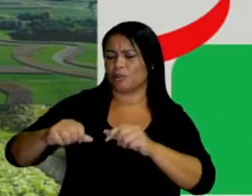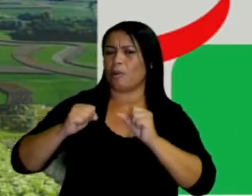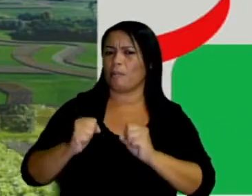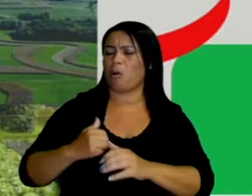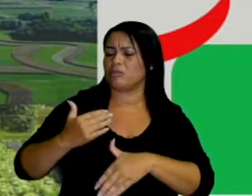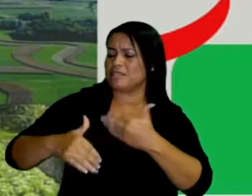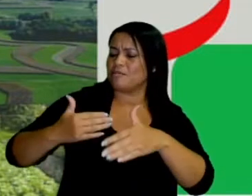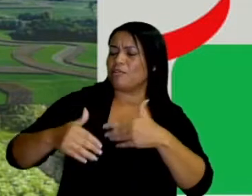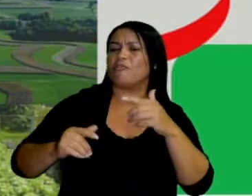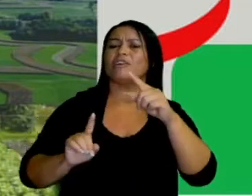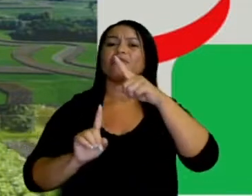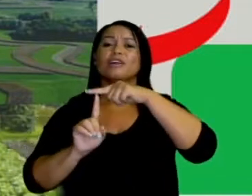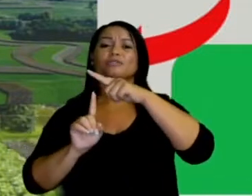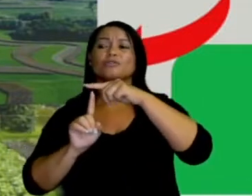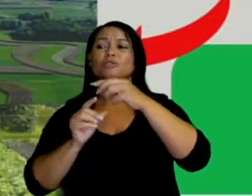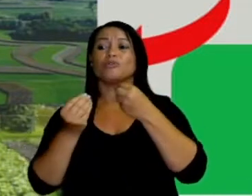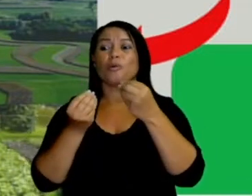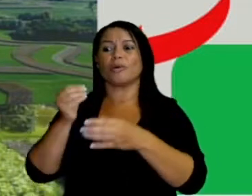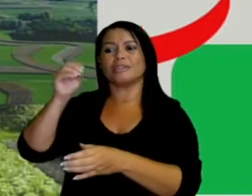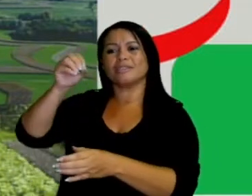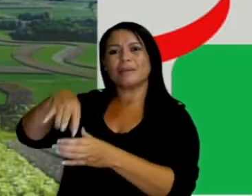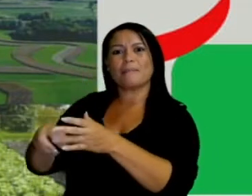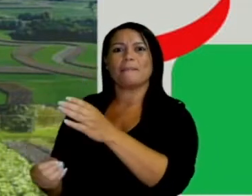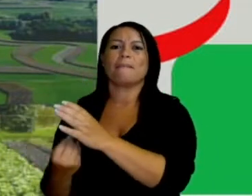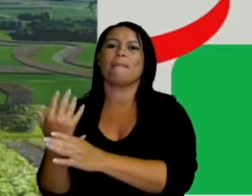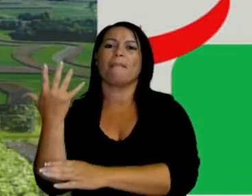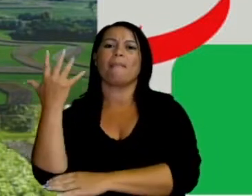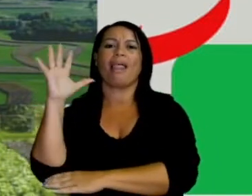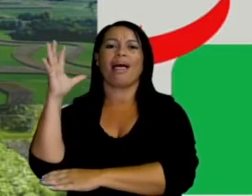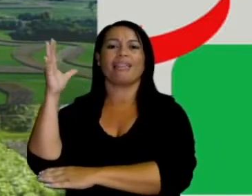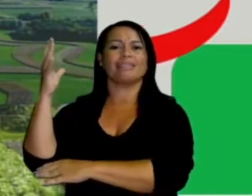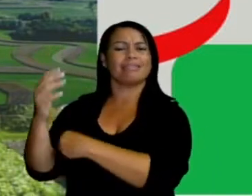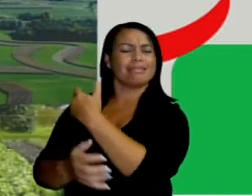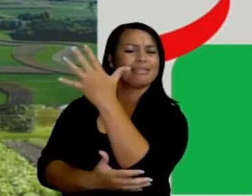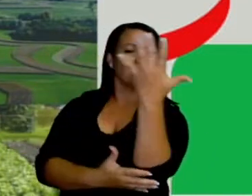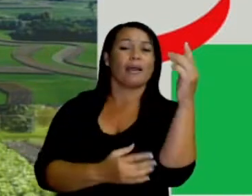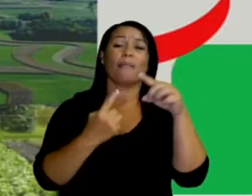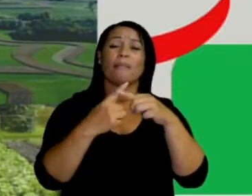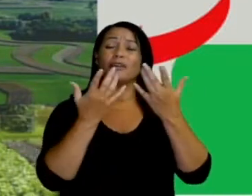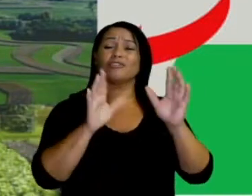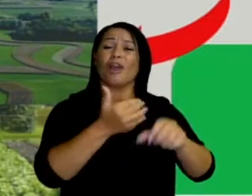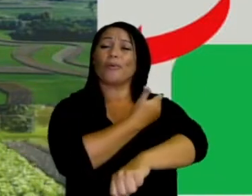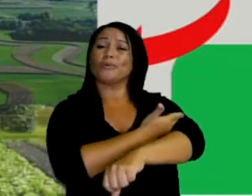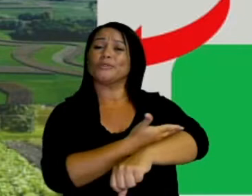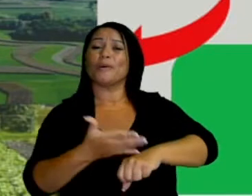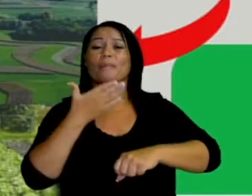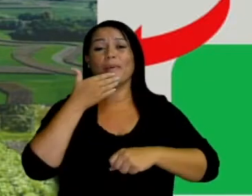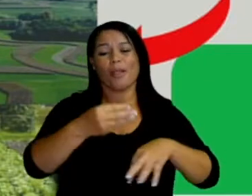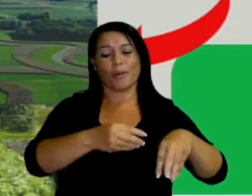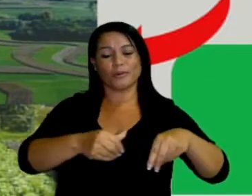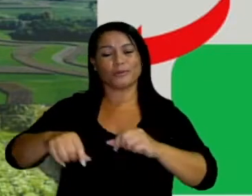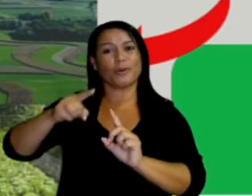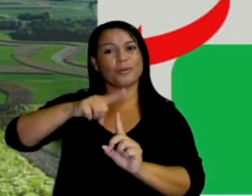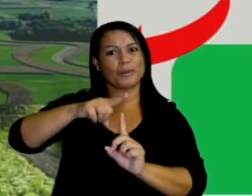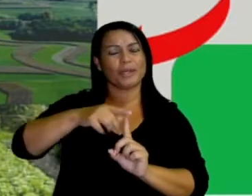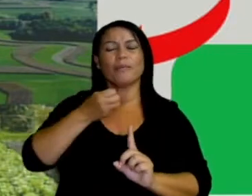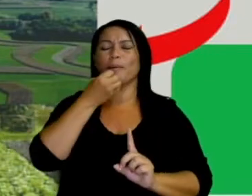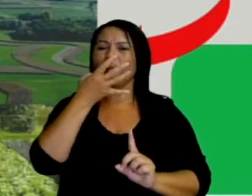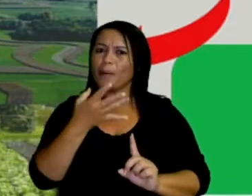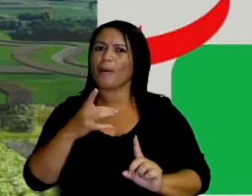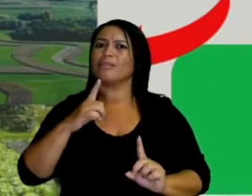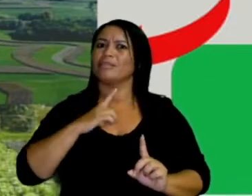desenvolver diversos tipos de cultivo, uma vez que determinadas plantas podem se acostumar melhor a um determinado tipo de solo. Então você tem uma grande